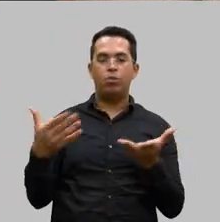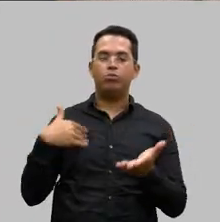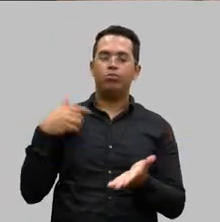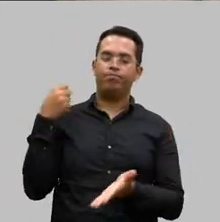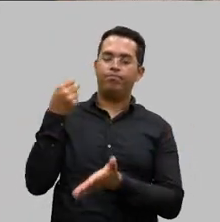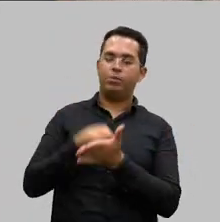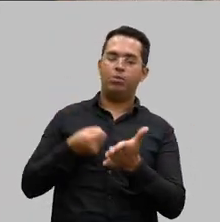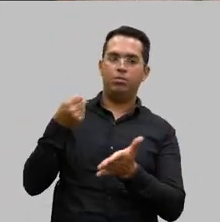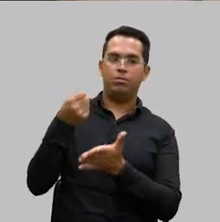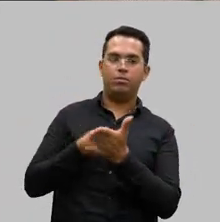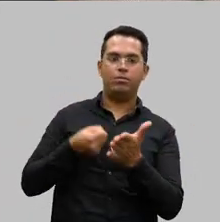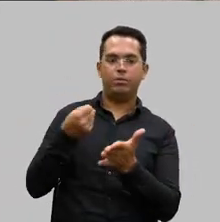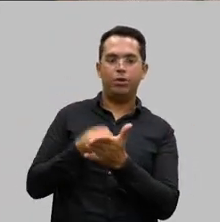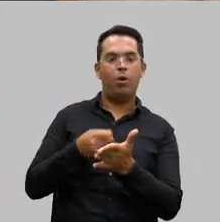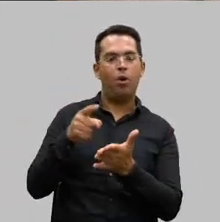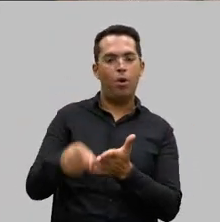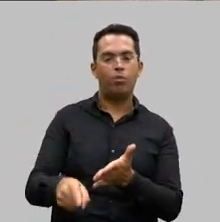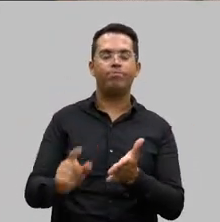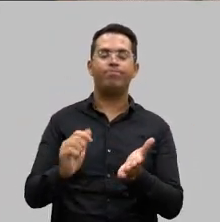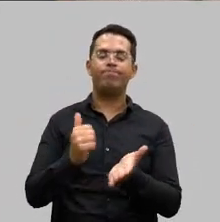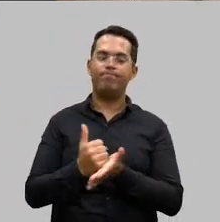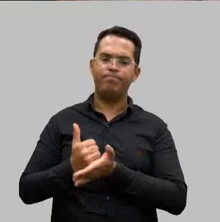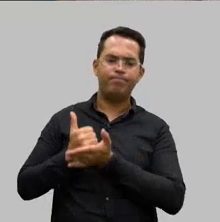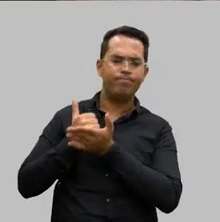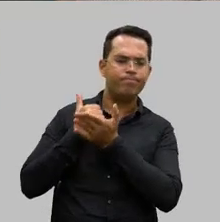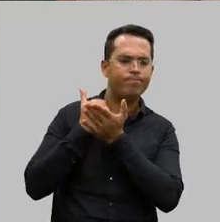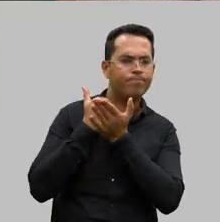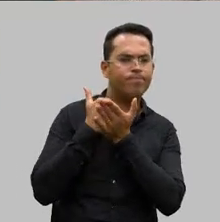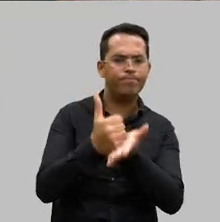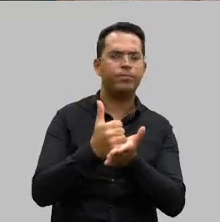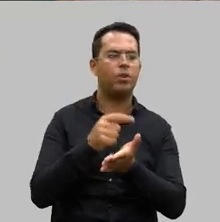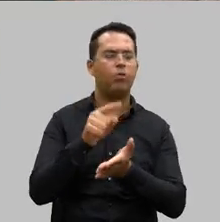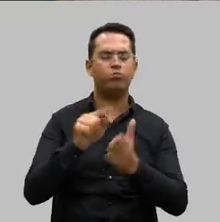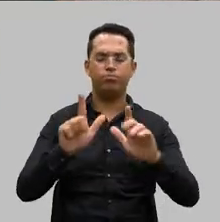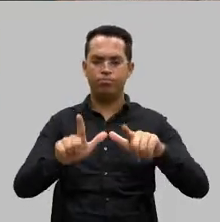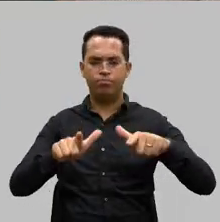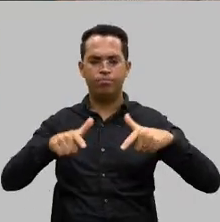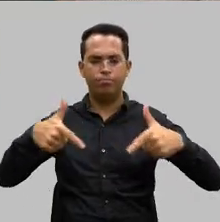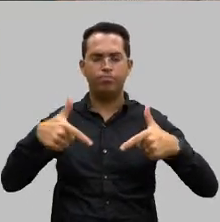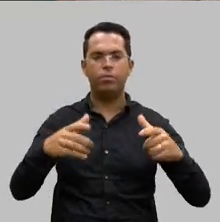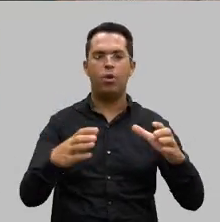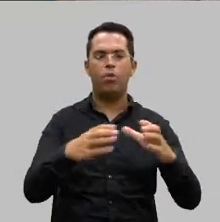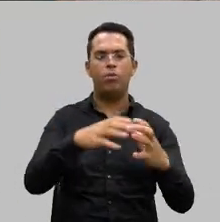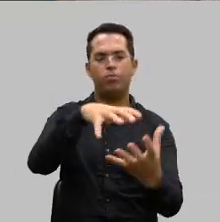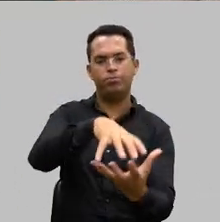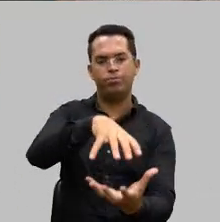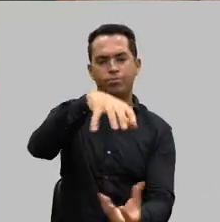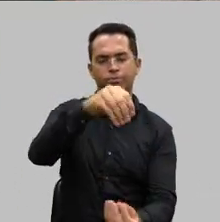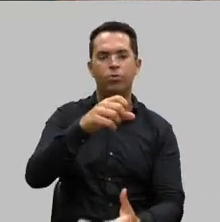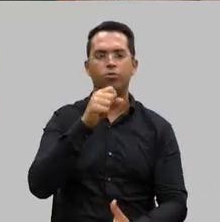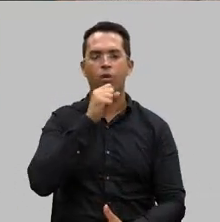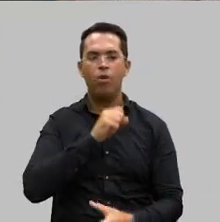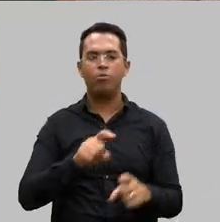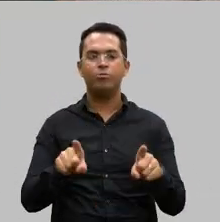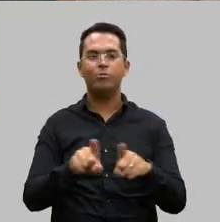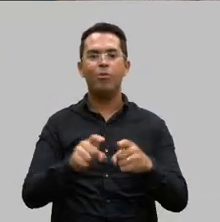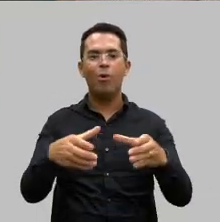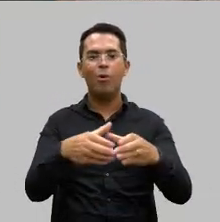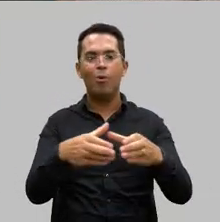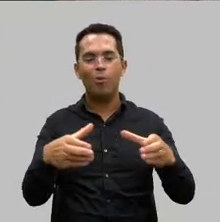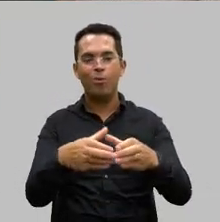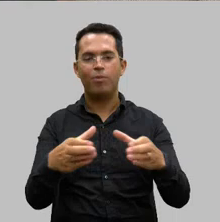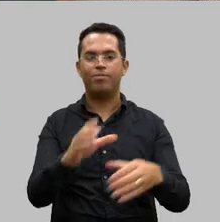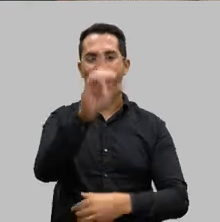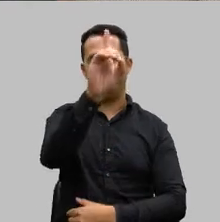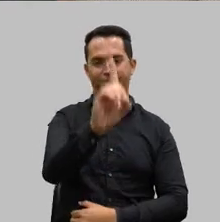idosos defender os idosos e defender Especialmente na na minha comissão os deficientes nós temos muito muitas leis que nós